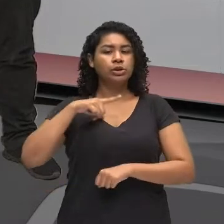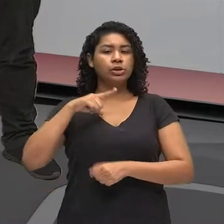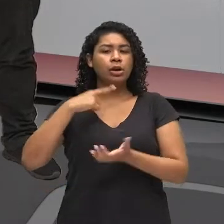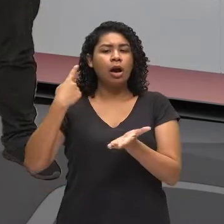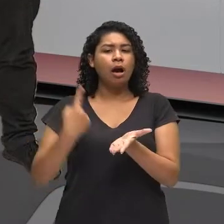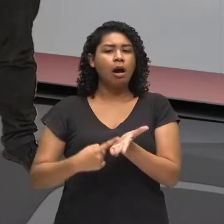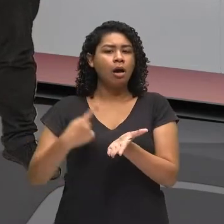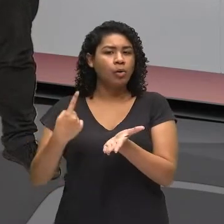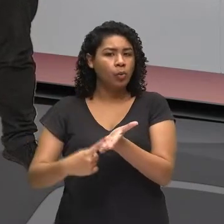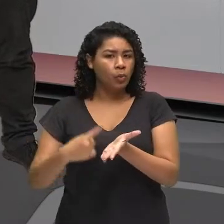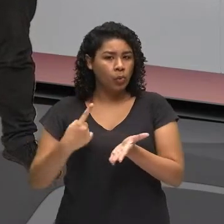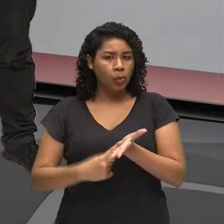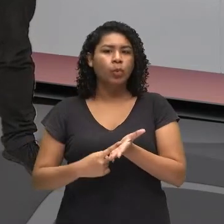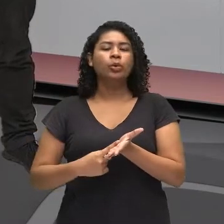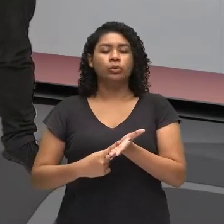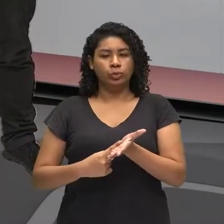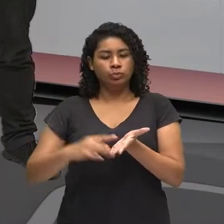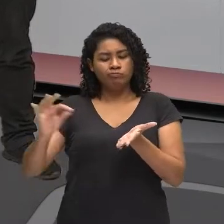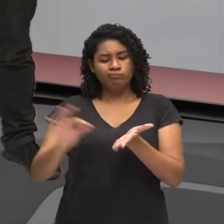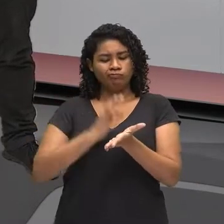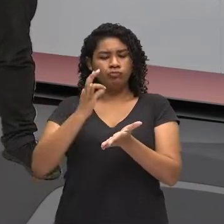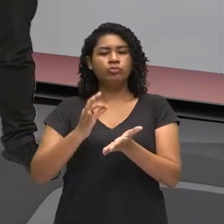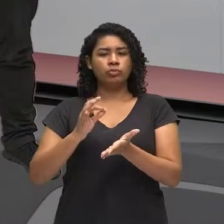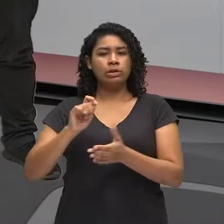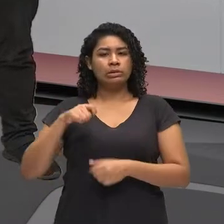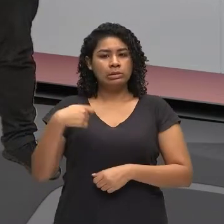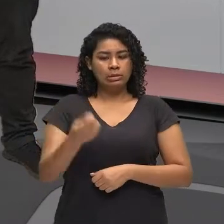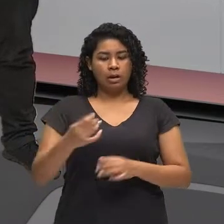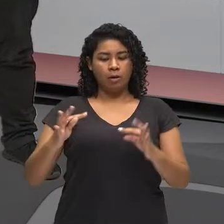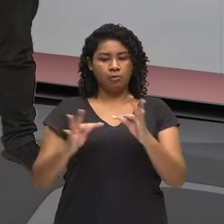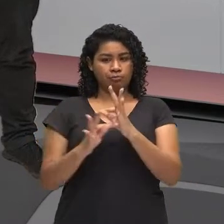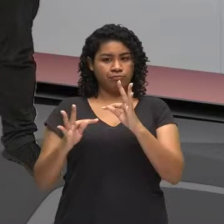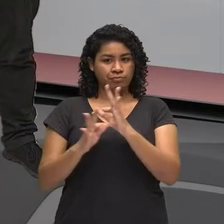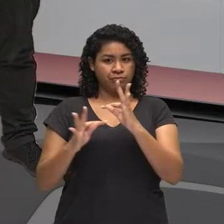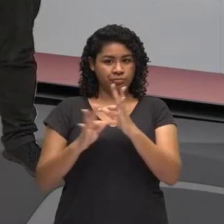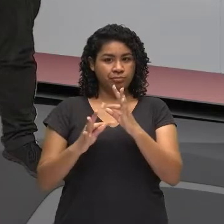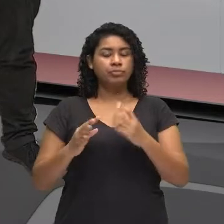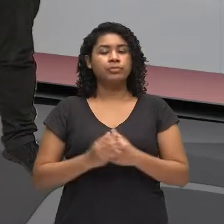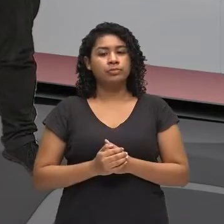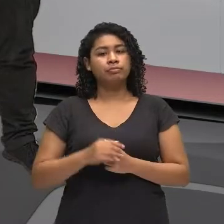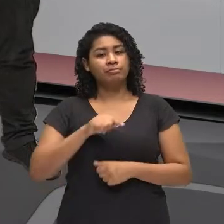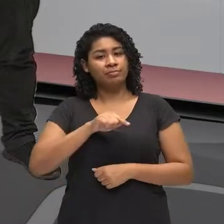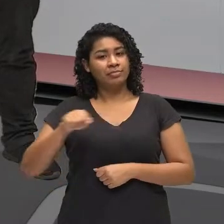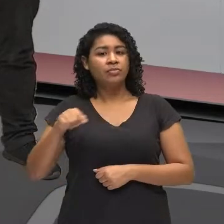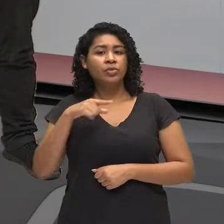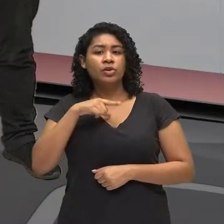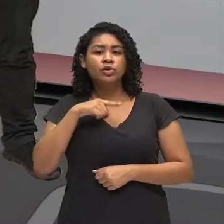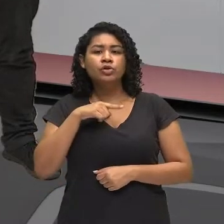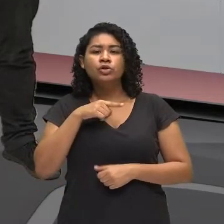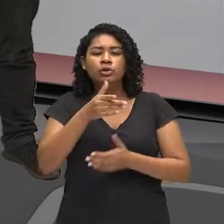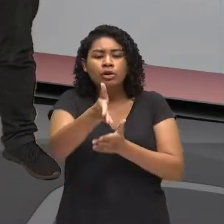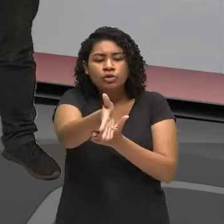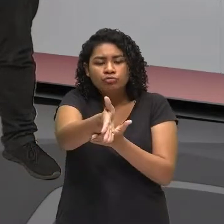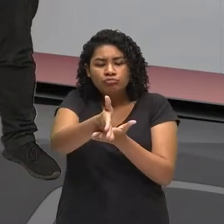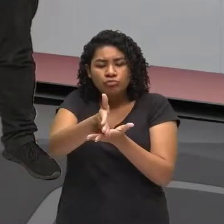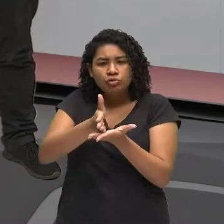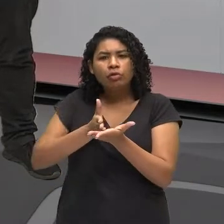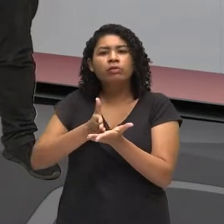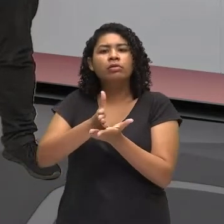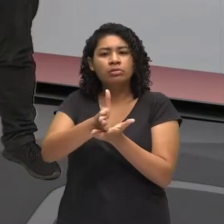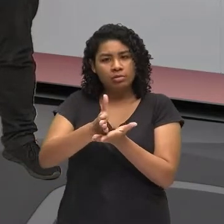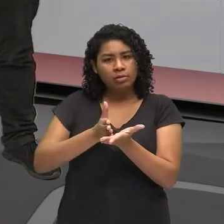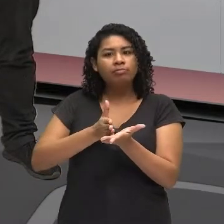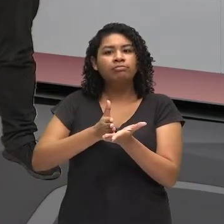chamado Tratado de Tordesilhas, que estabelecia ali uma linha dividindo o continente americano. Claro que